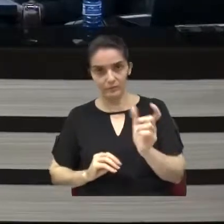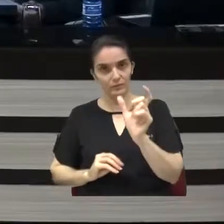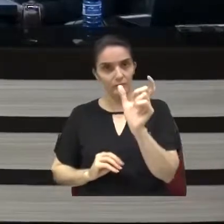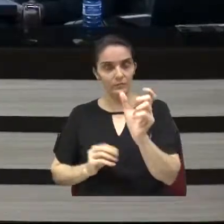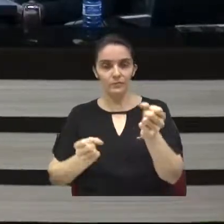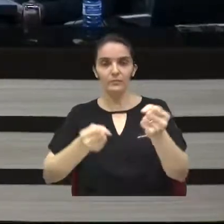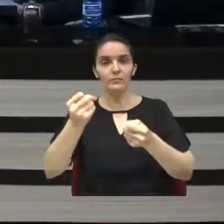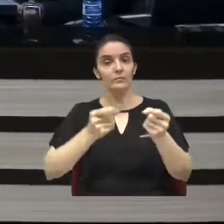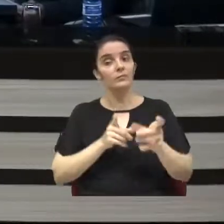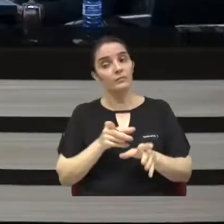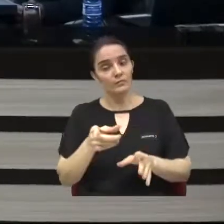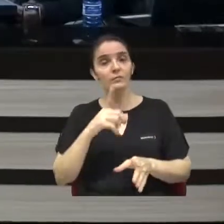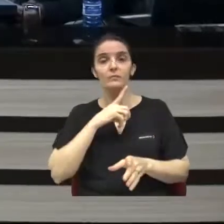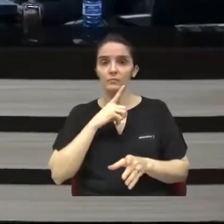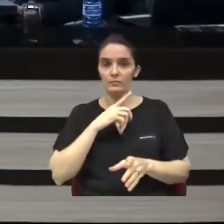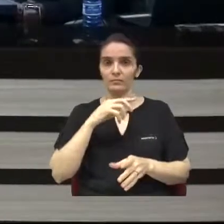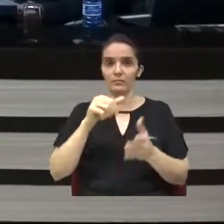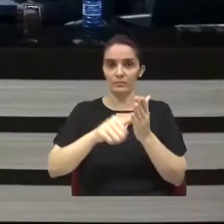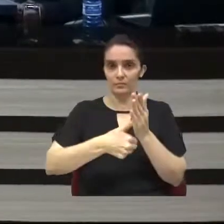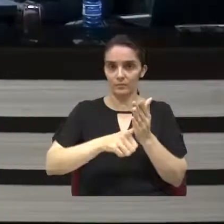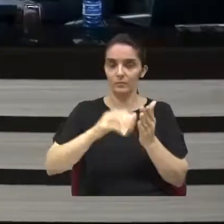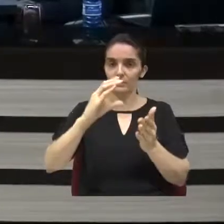motorista e lá consta o RG e o CPF.